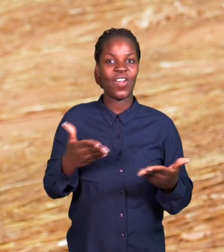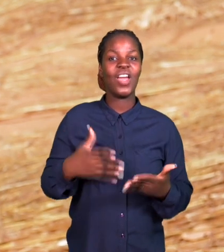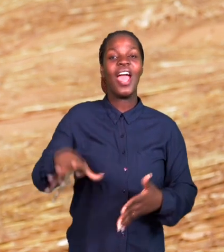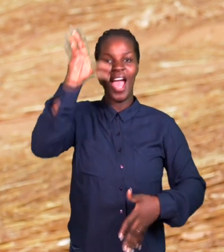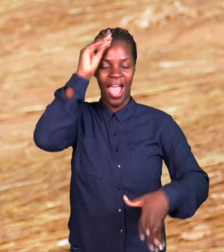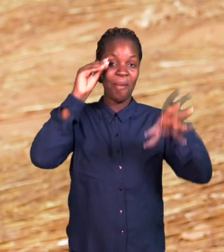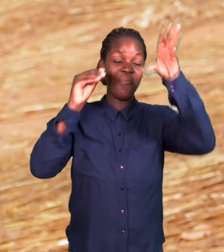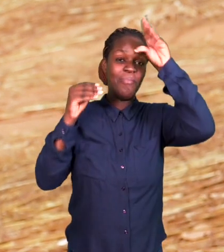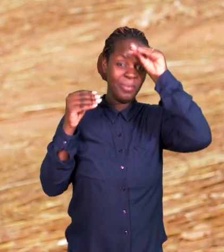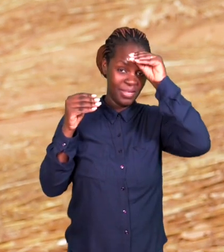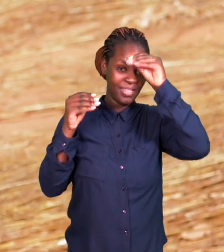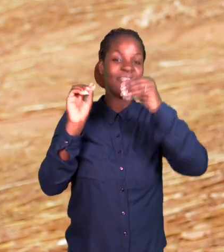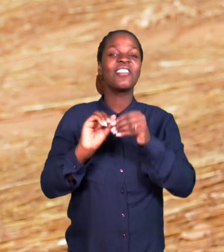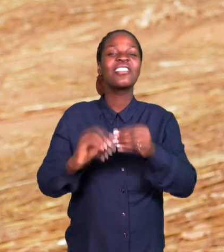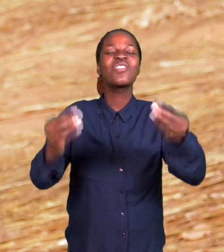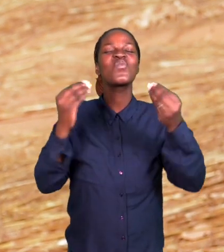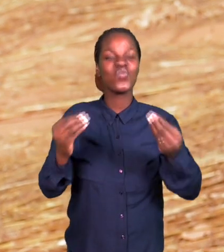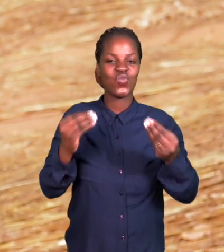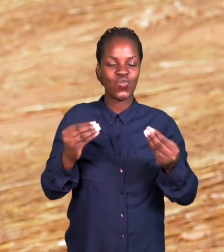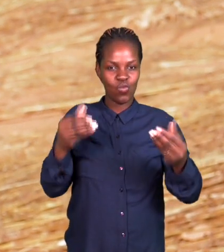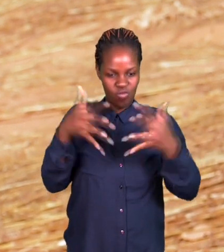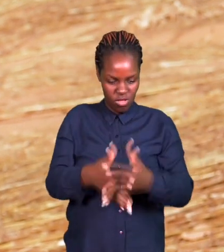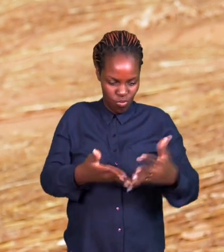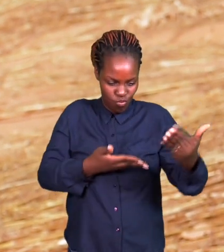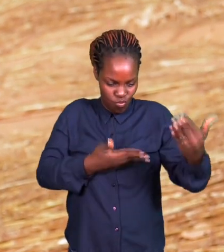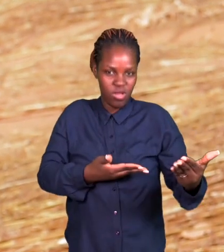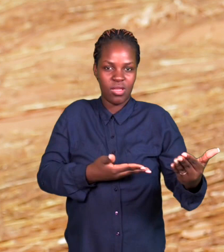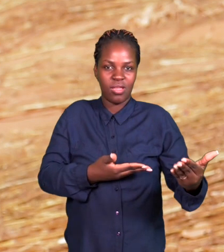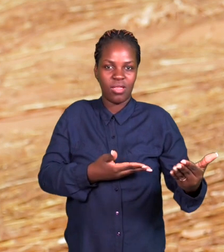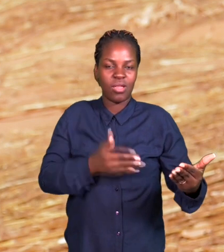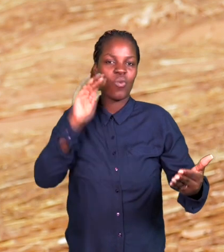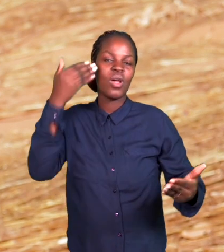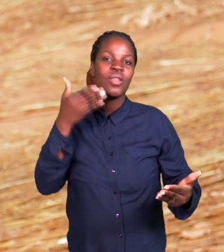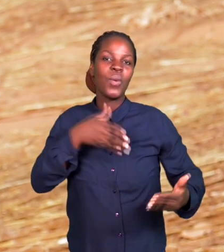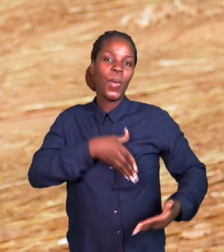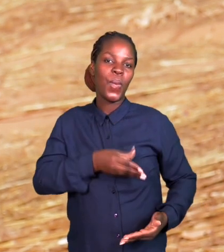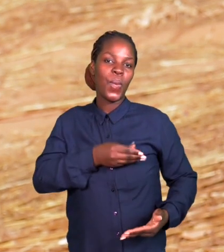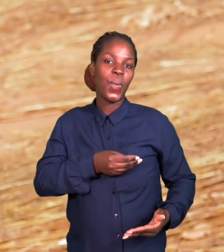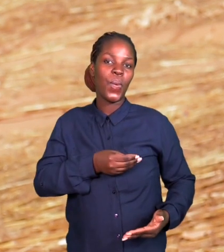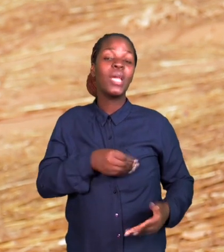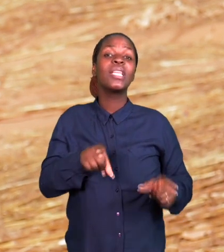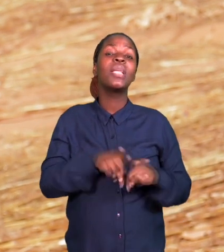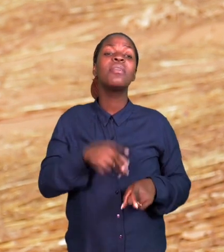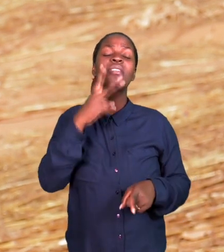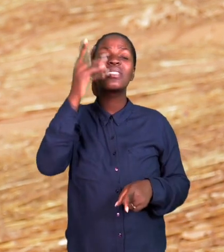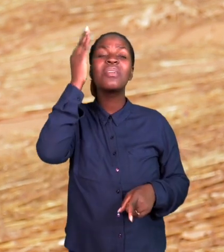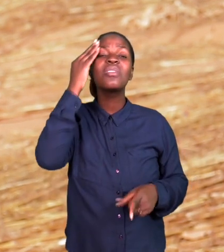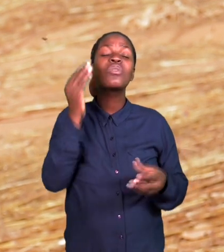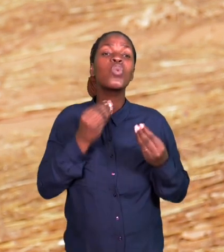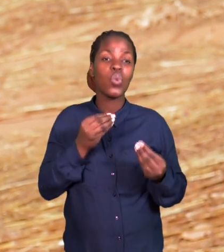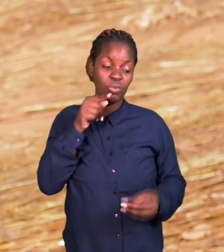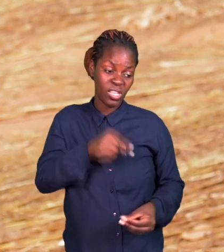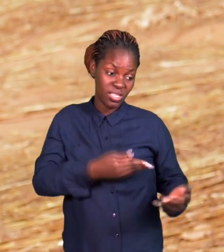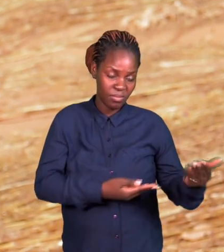de forma adequada. Portanto, vamos já aprender na reportagem que se segue a pega correta durante a amamentação e